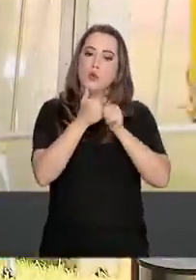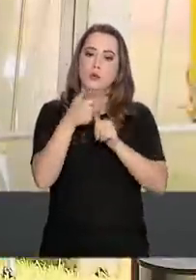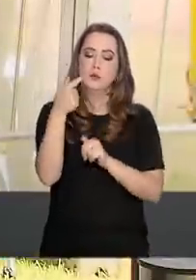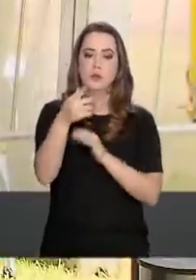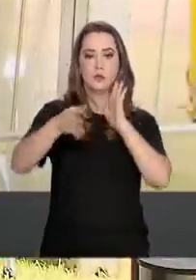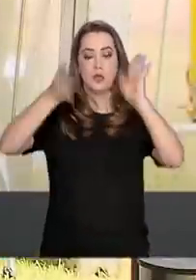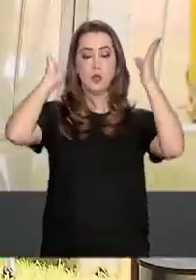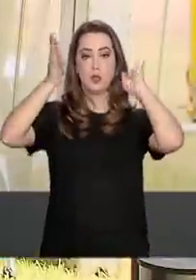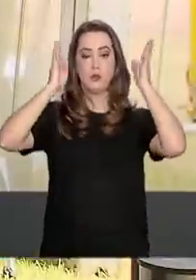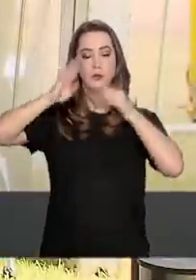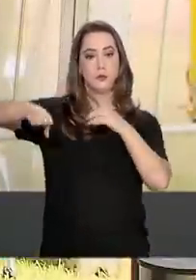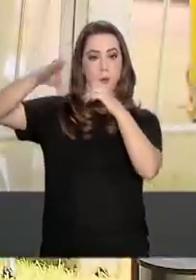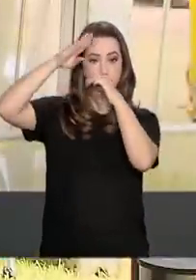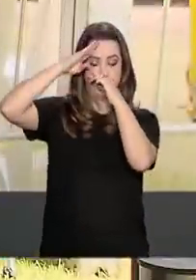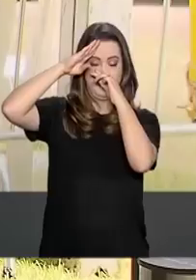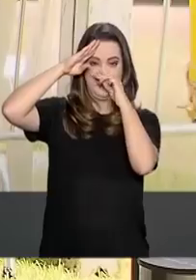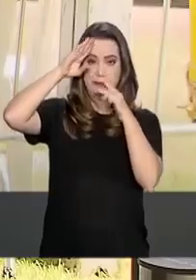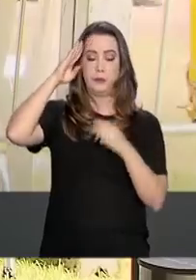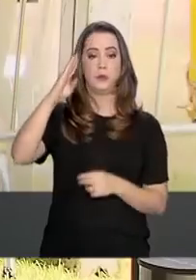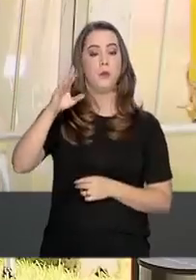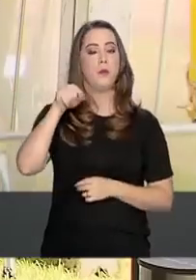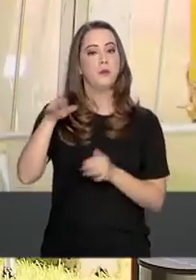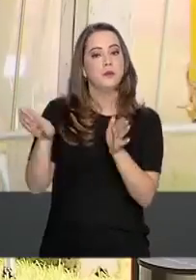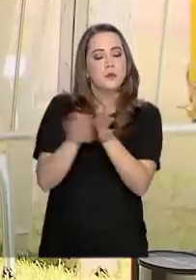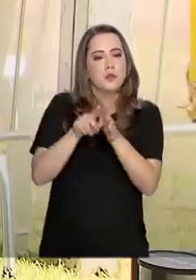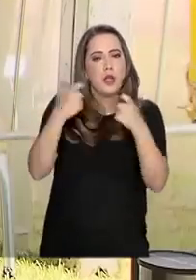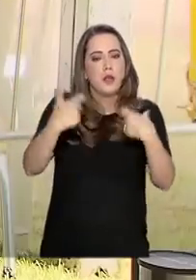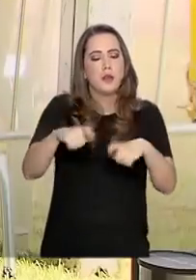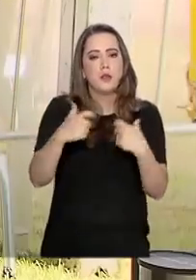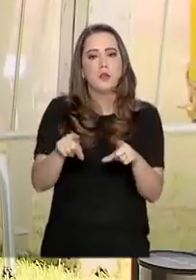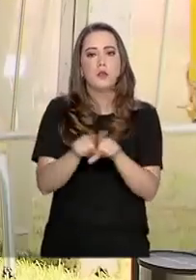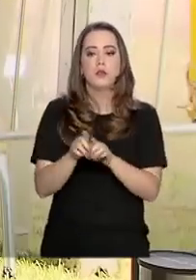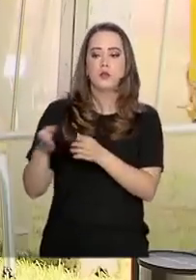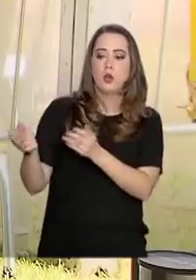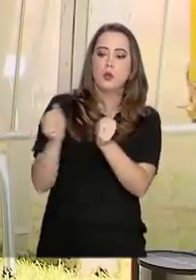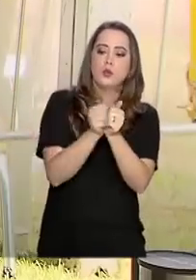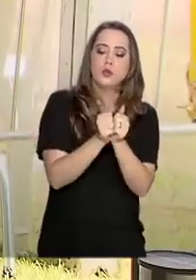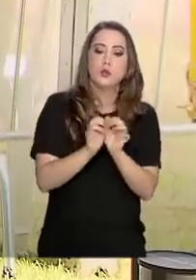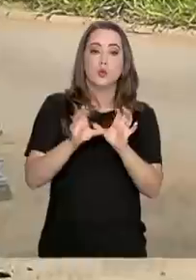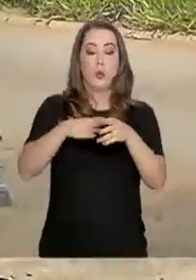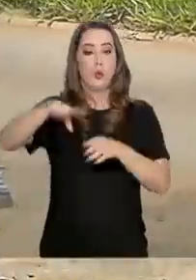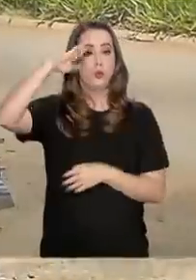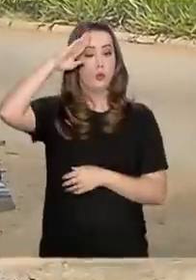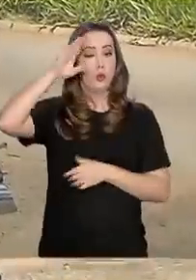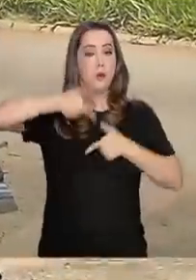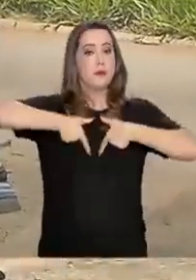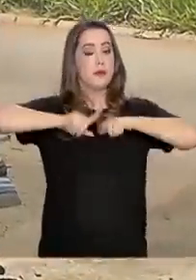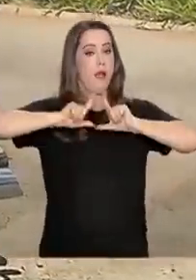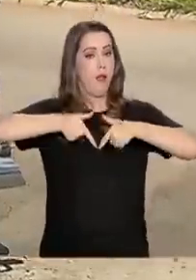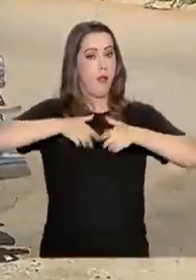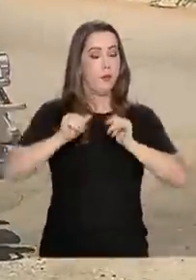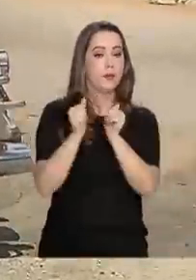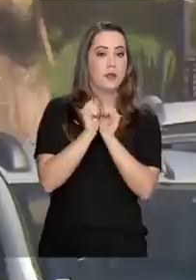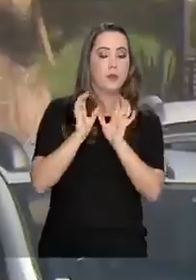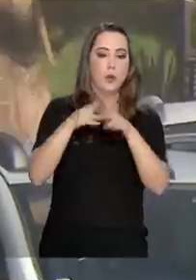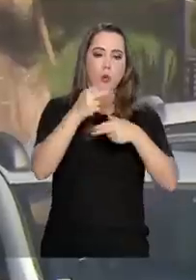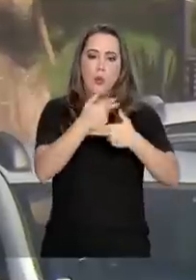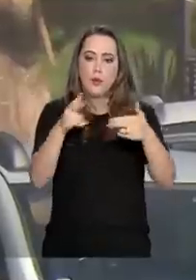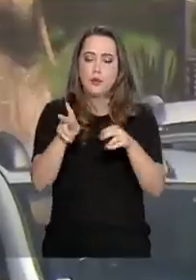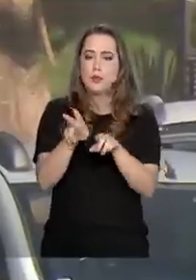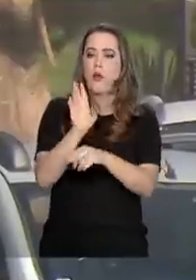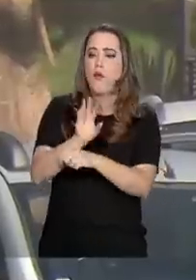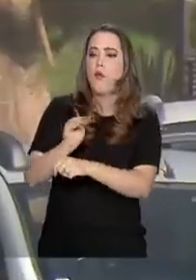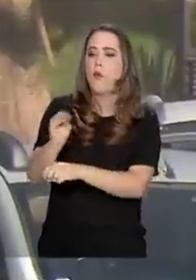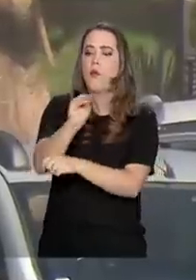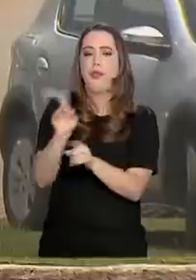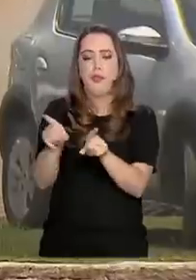do Exército Brasileiro chegaram aqui ao posto de comando, trazendo os militares israelenses e os equipamentos que vão ajudar, que vão reforçar, na verdade,